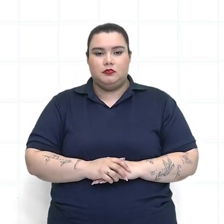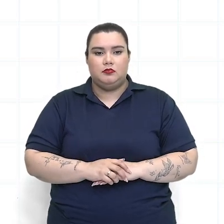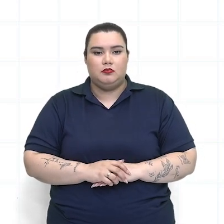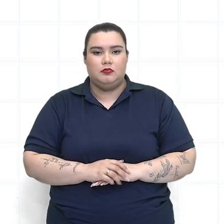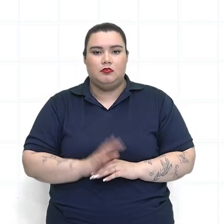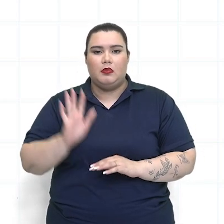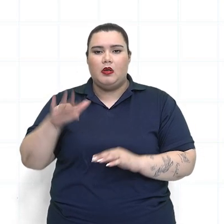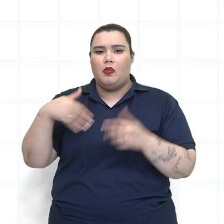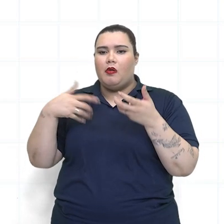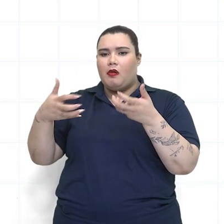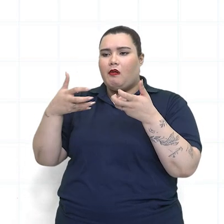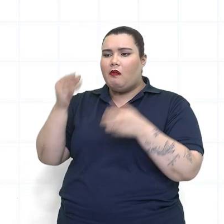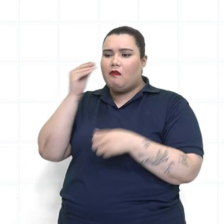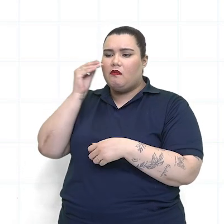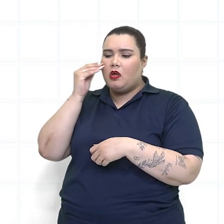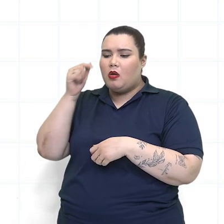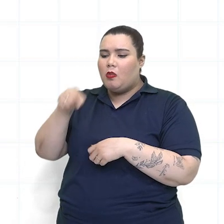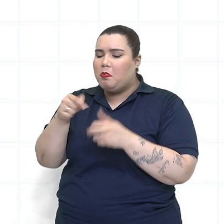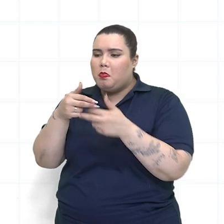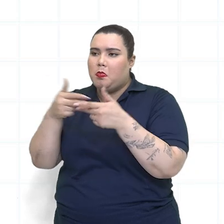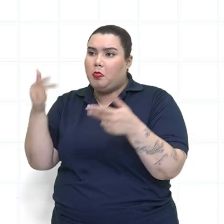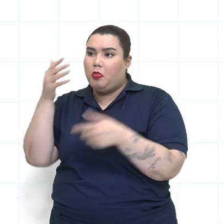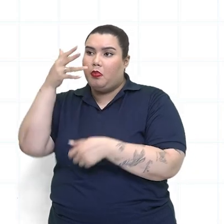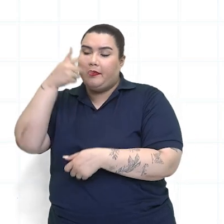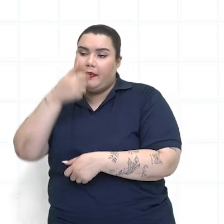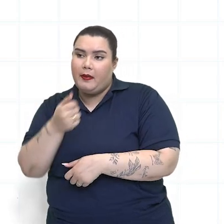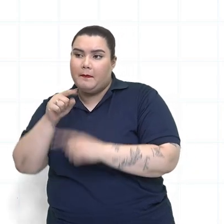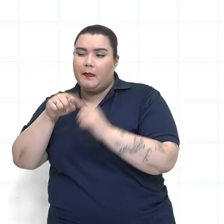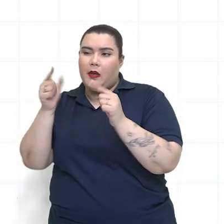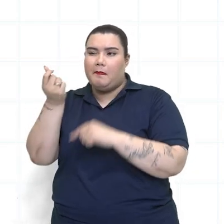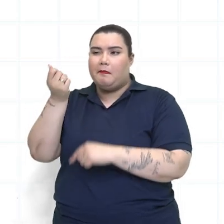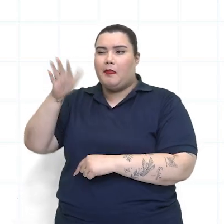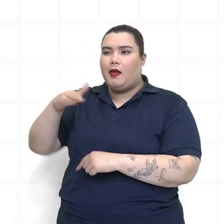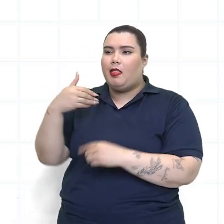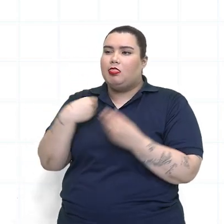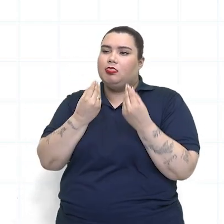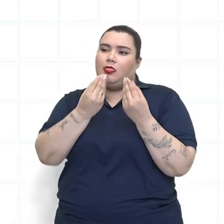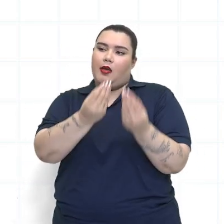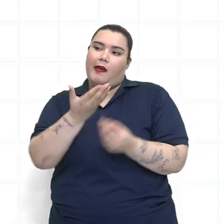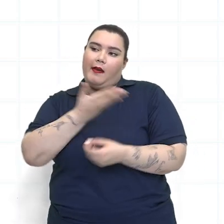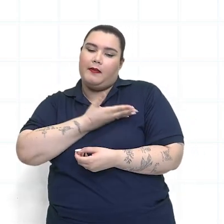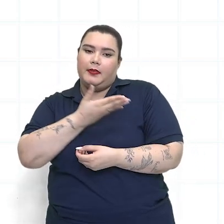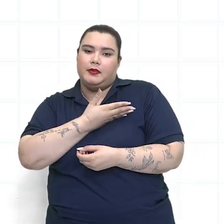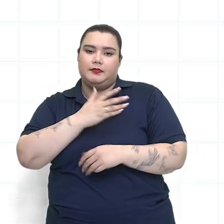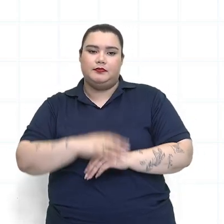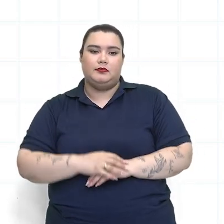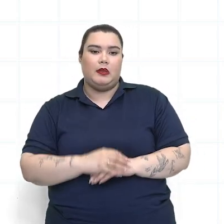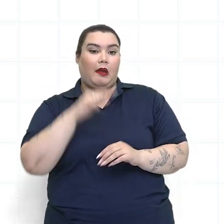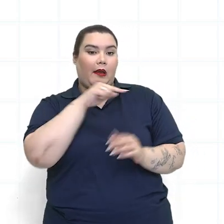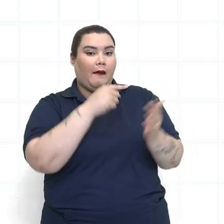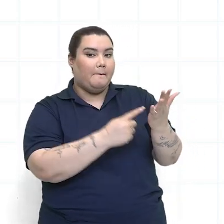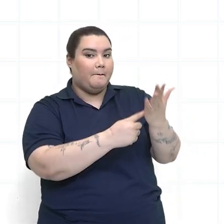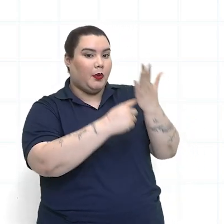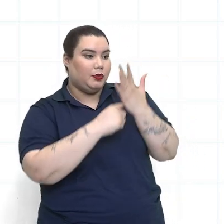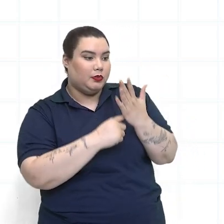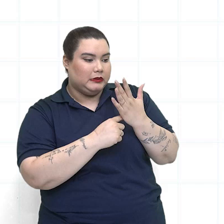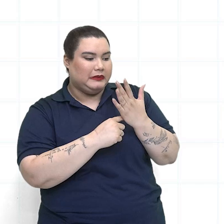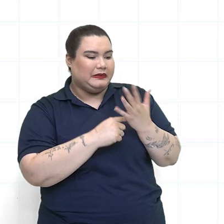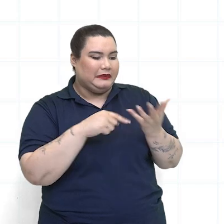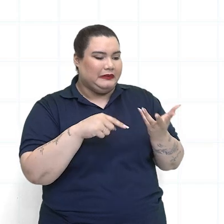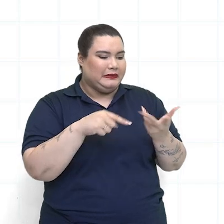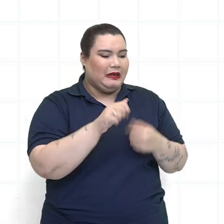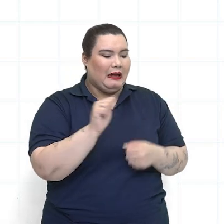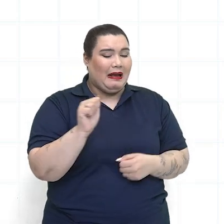Queria ver alguma coisa bonita e barata para uma grande amiga. Ela me mostrou algumas peças realmente